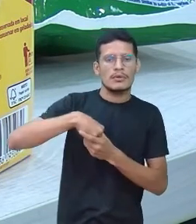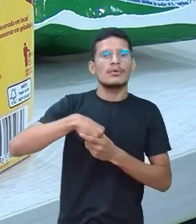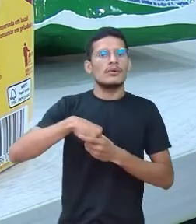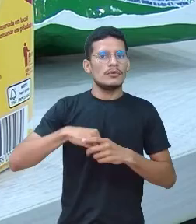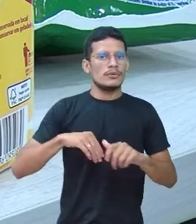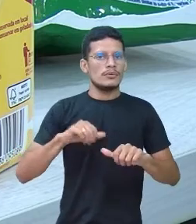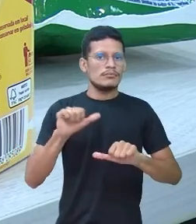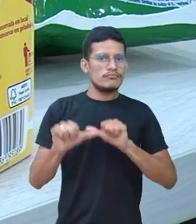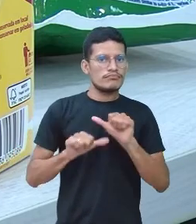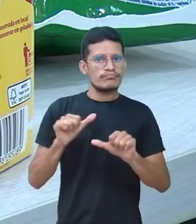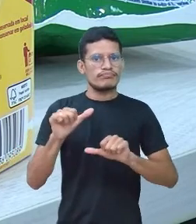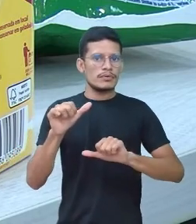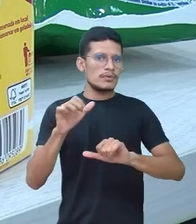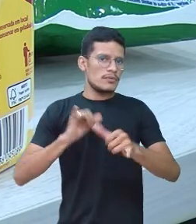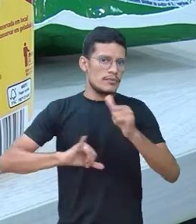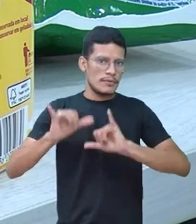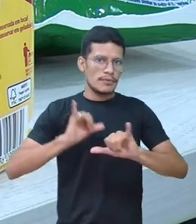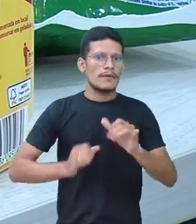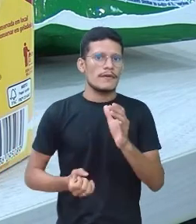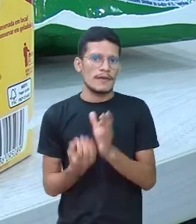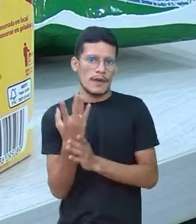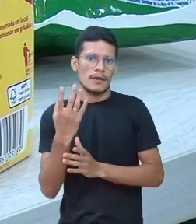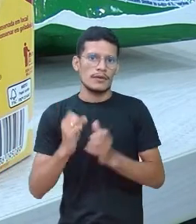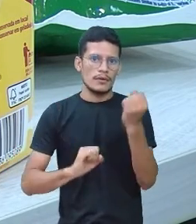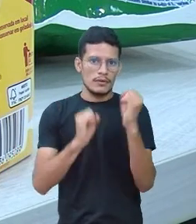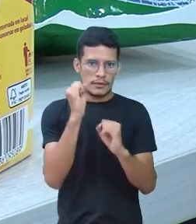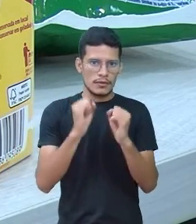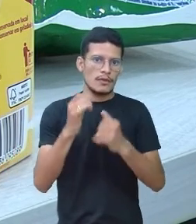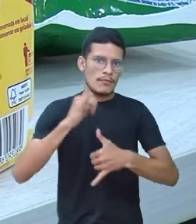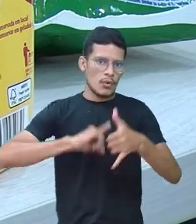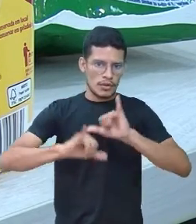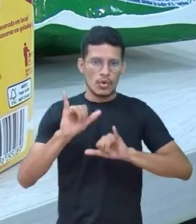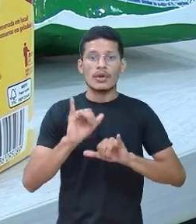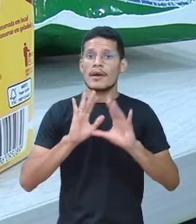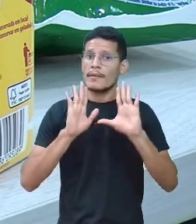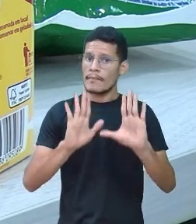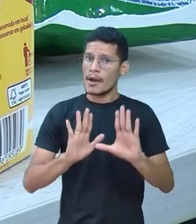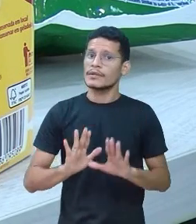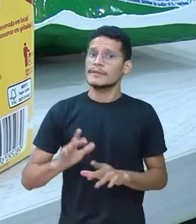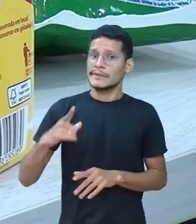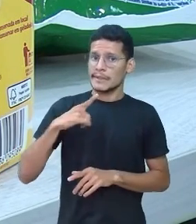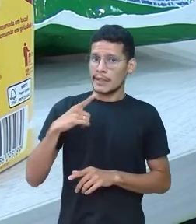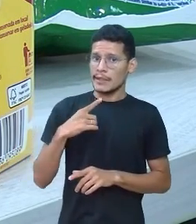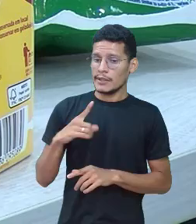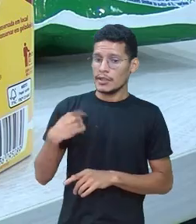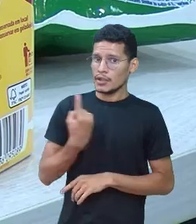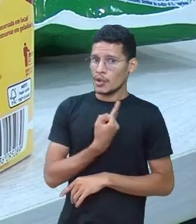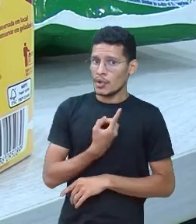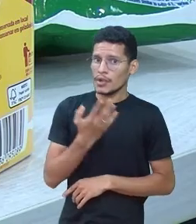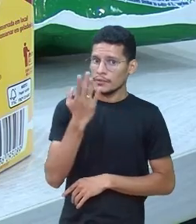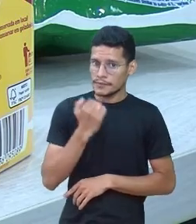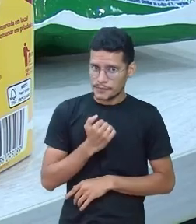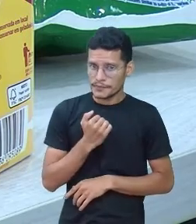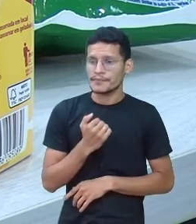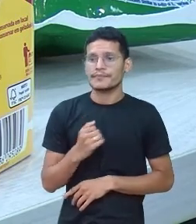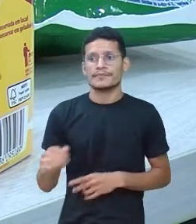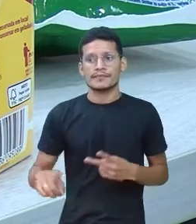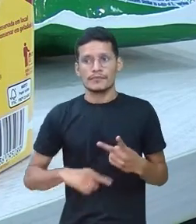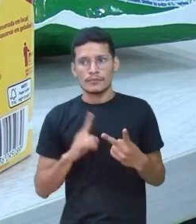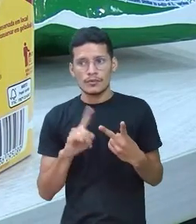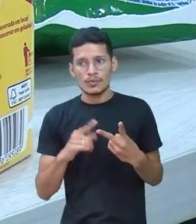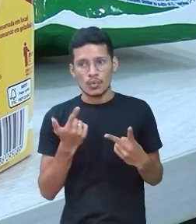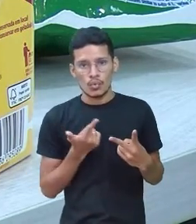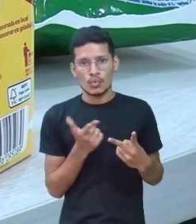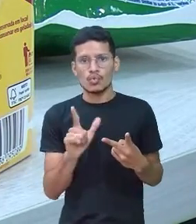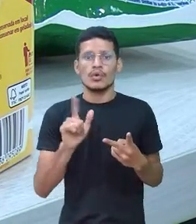colocado aqui, que é transgênico, fabricado em laboratório, mas que está aí para a nossa alimentação.